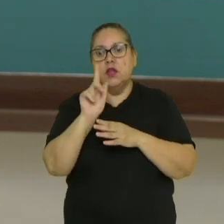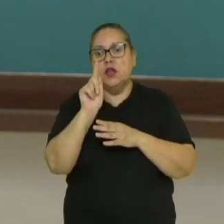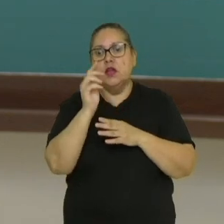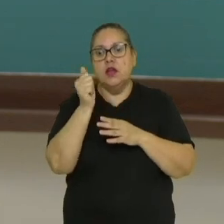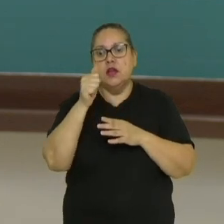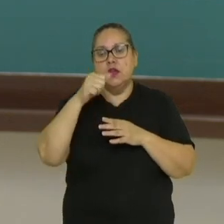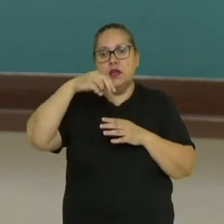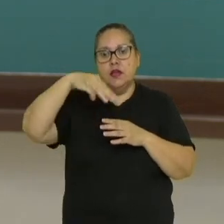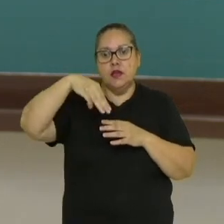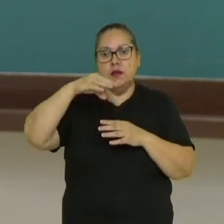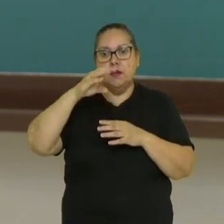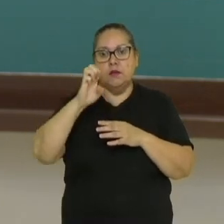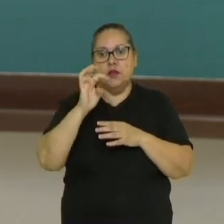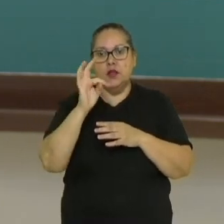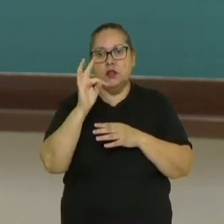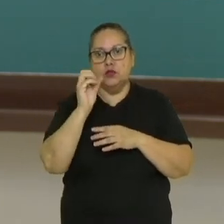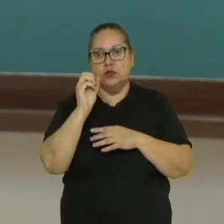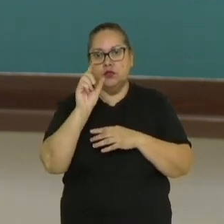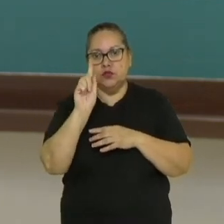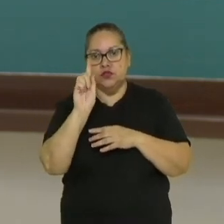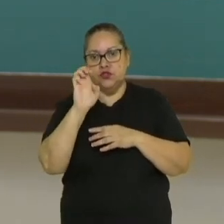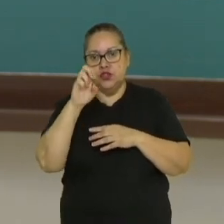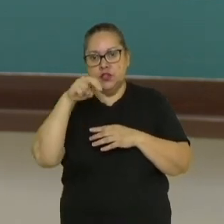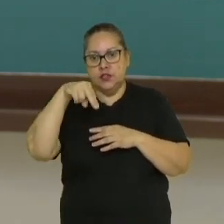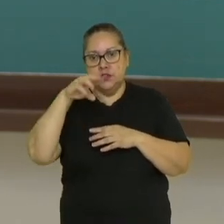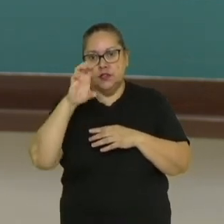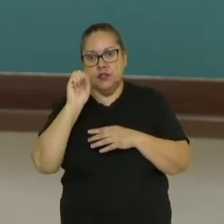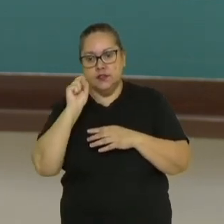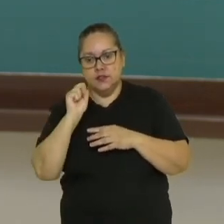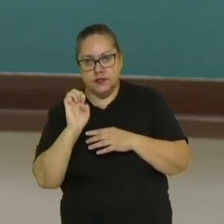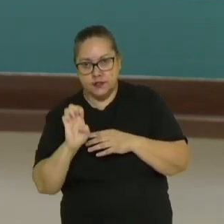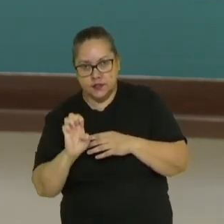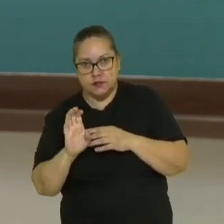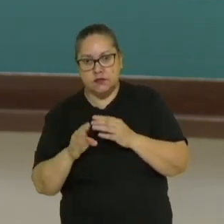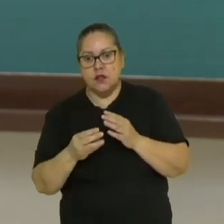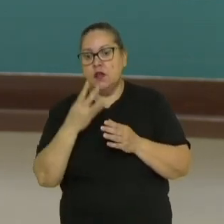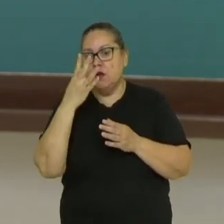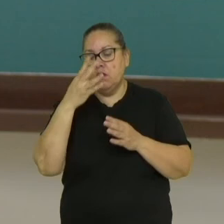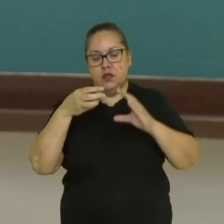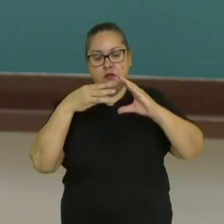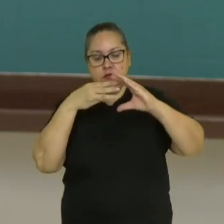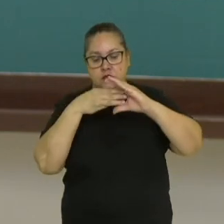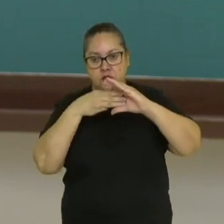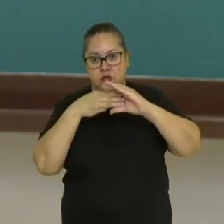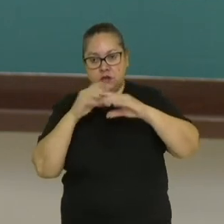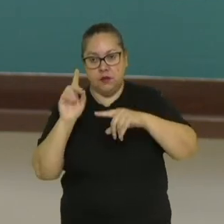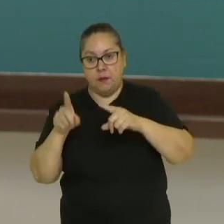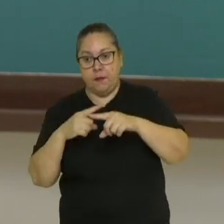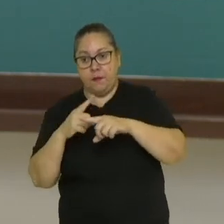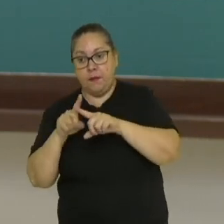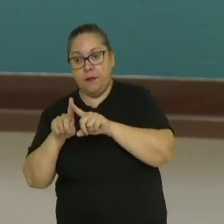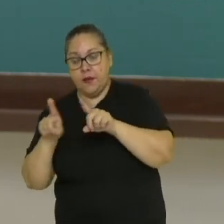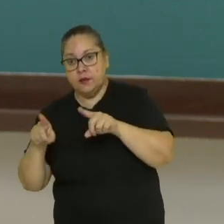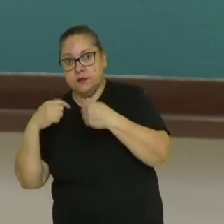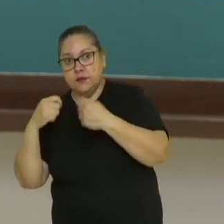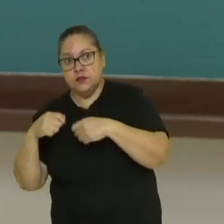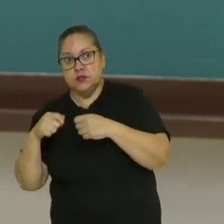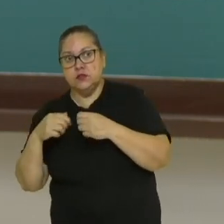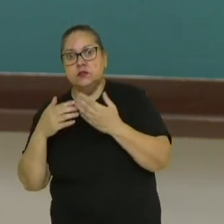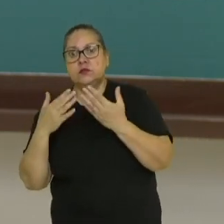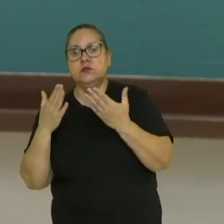gametogênese. Então, ocorre a meiose, formam-se 4 células, mas elas precisam